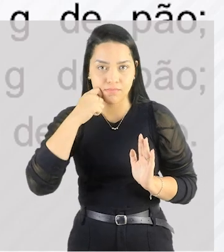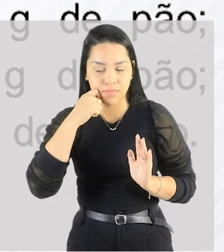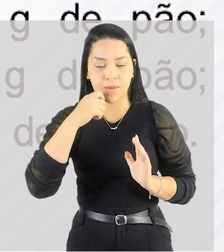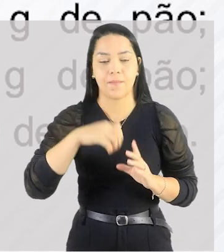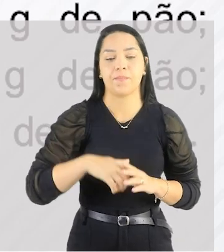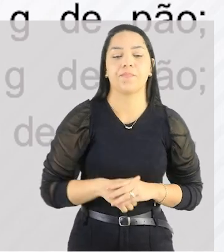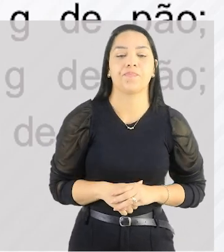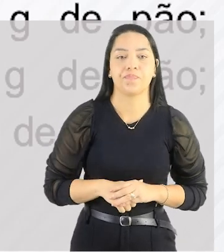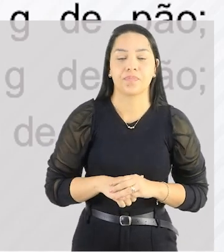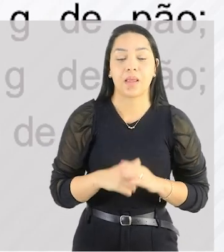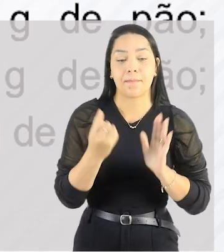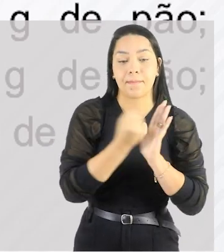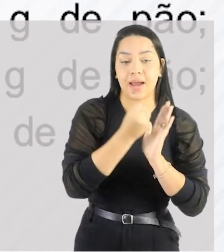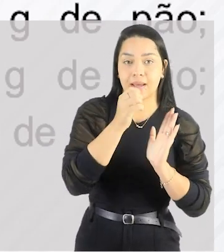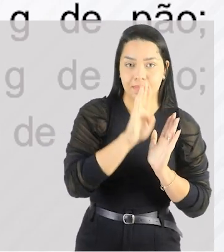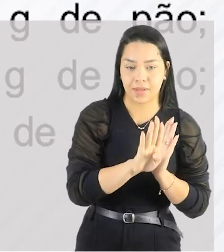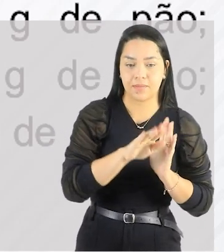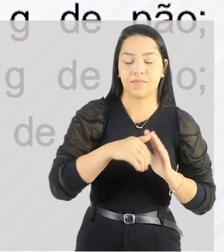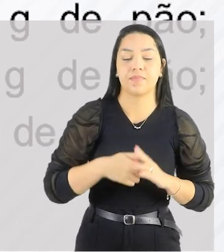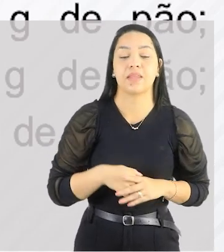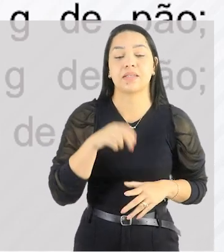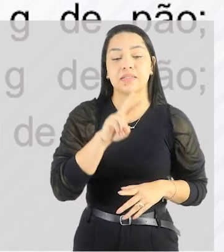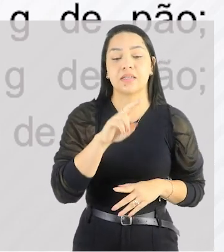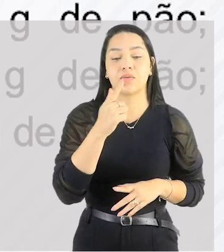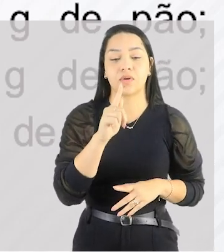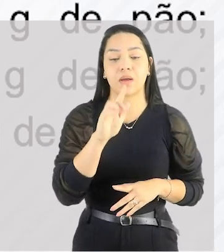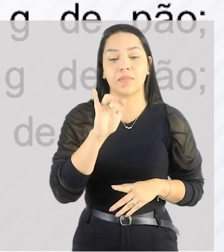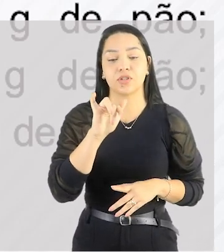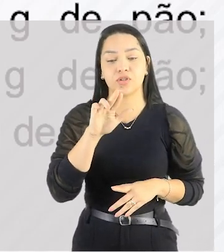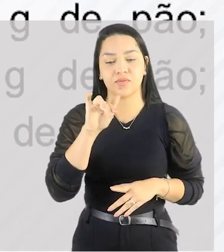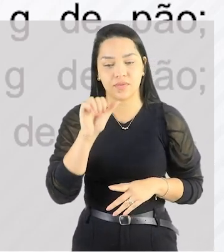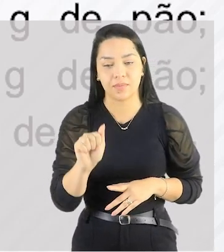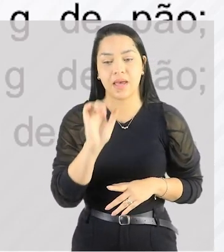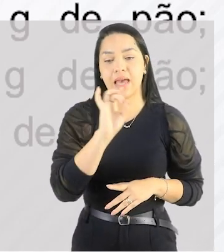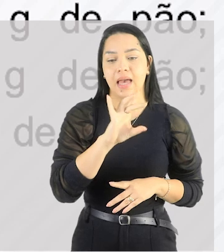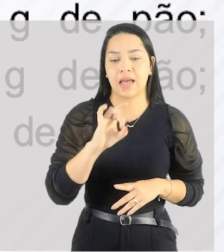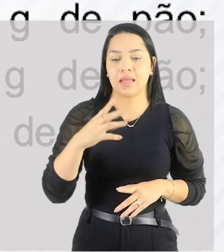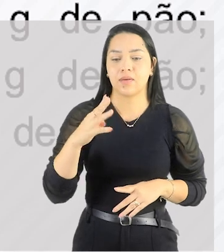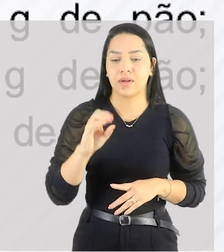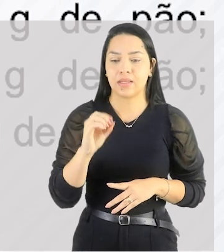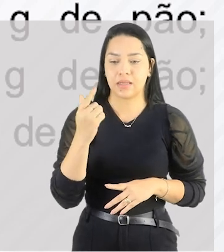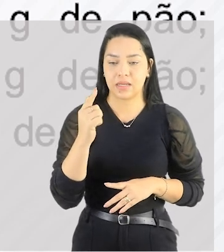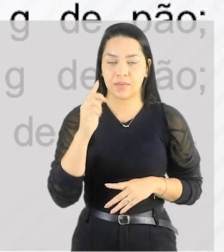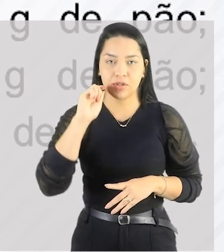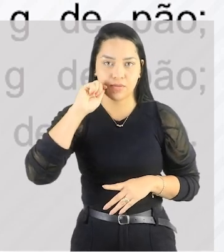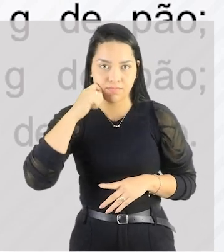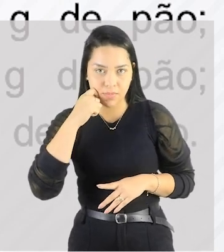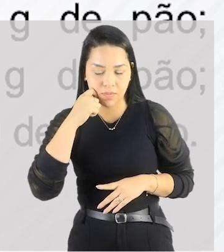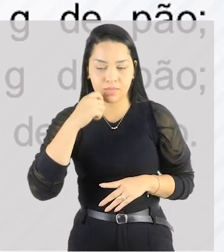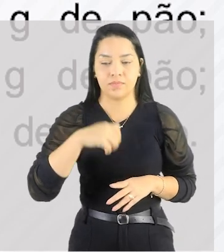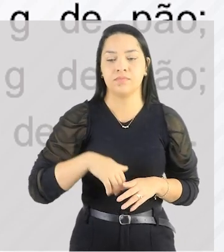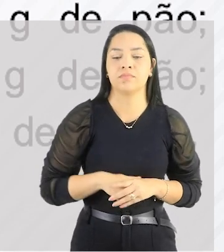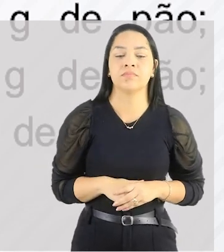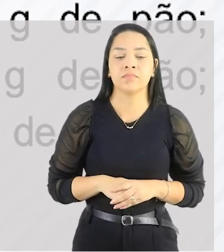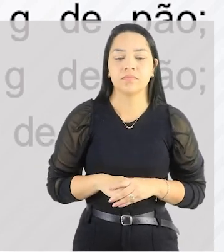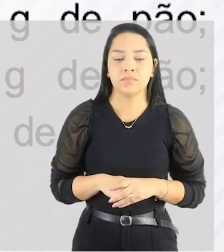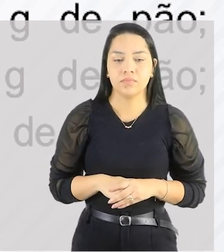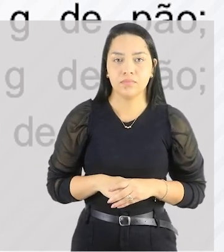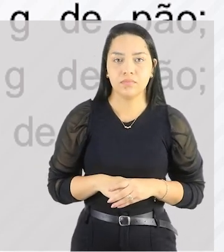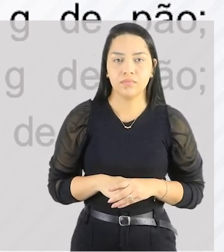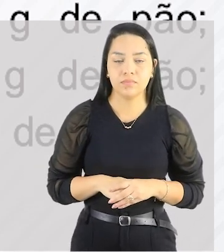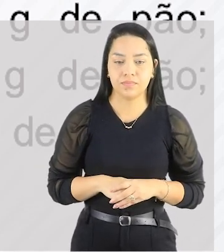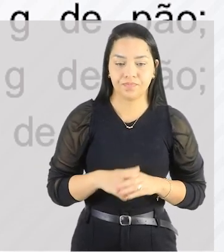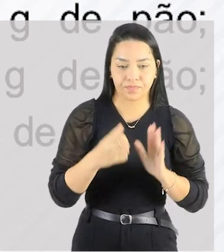de pão. Marca B, 5 gramas de fibras a cada 40 gramas de